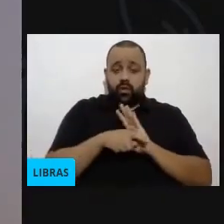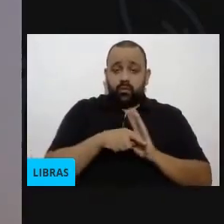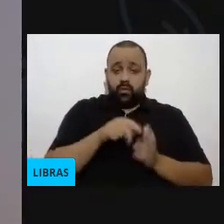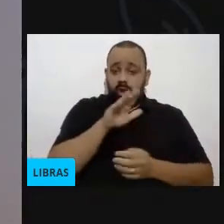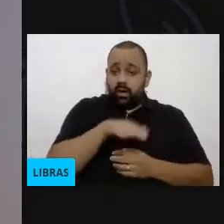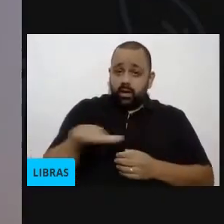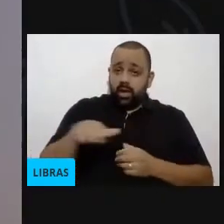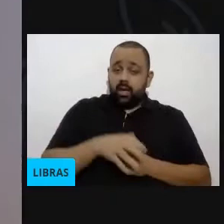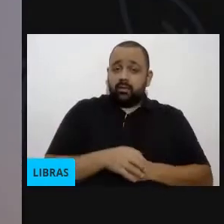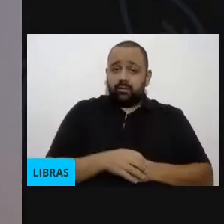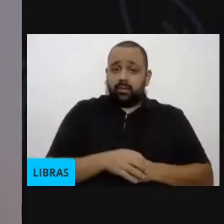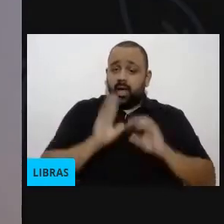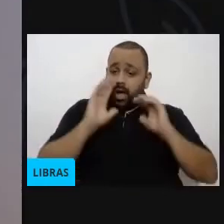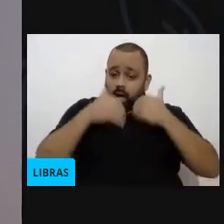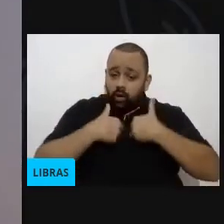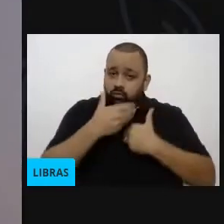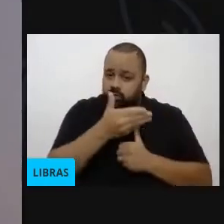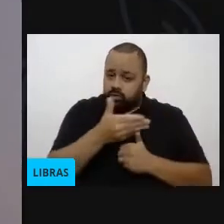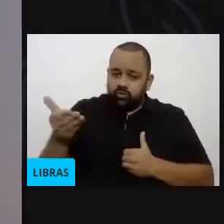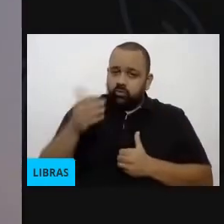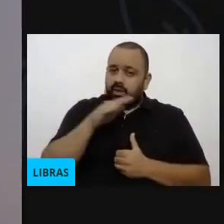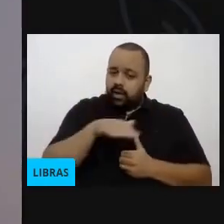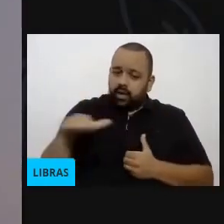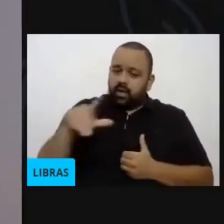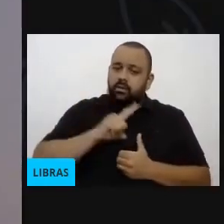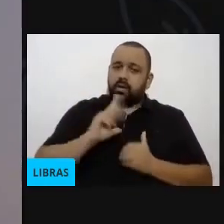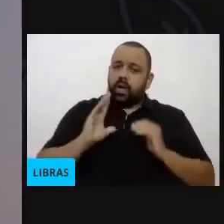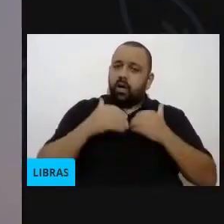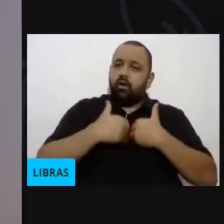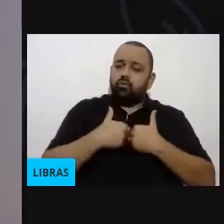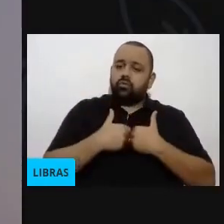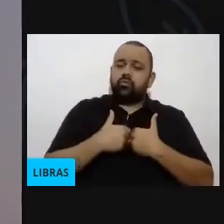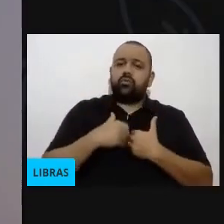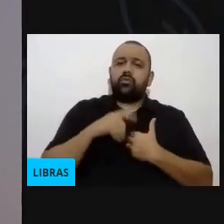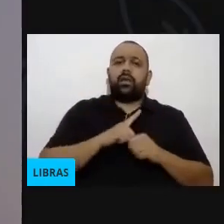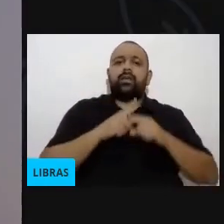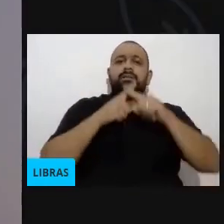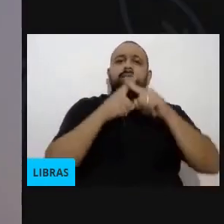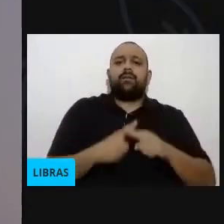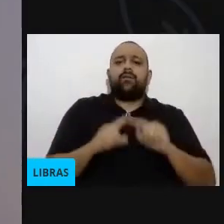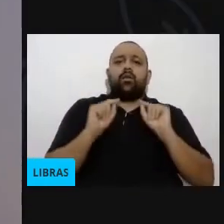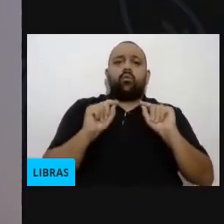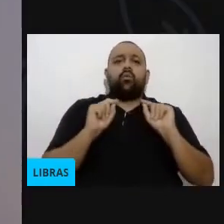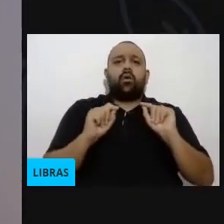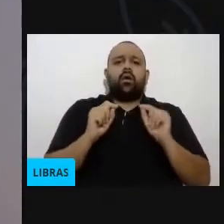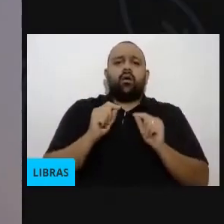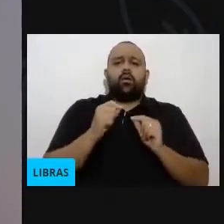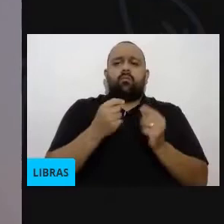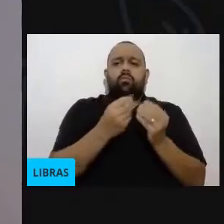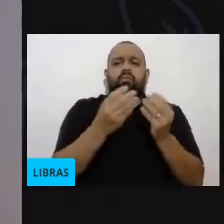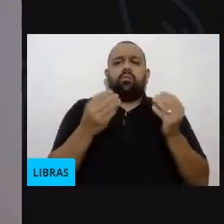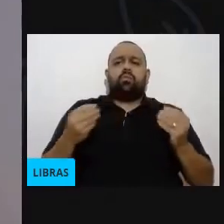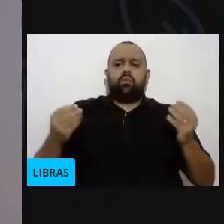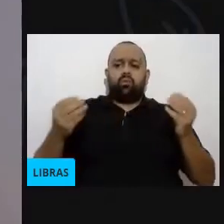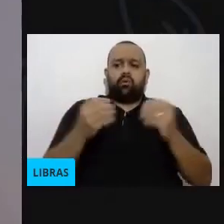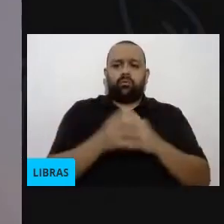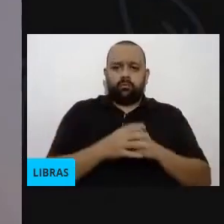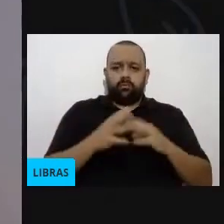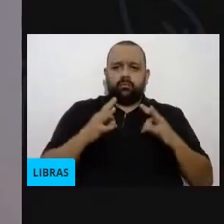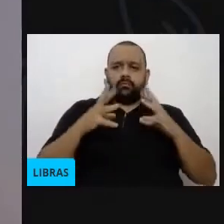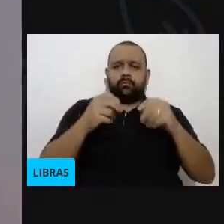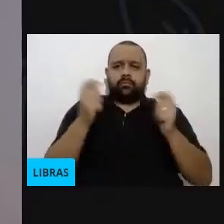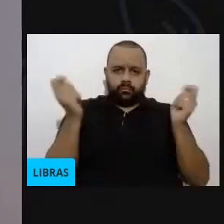com autismo, ela passa por desafios que são imensos. Para mim, eles são todos muito